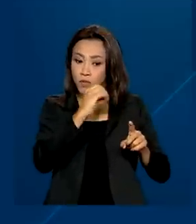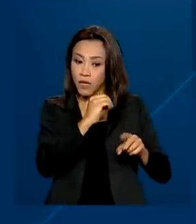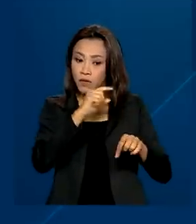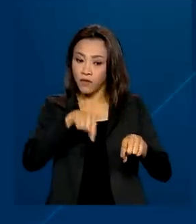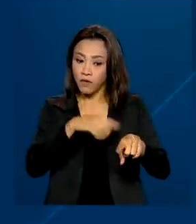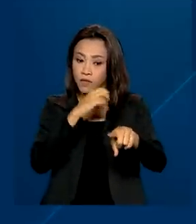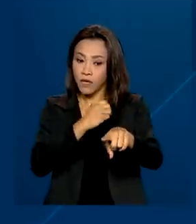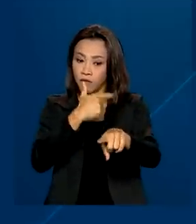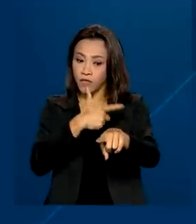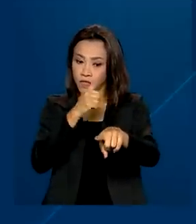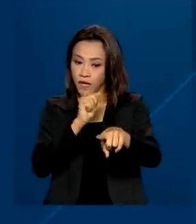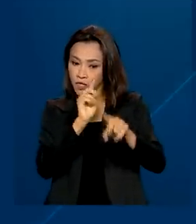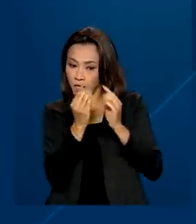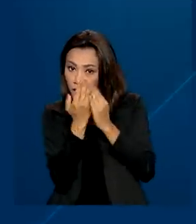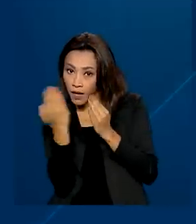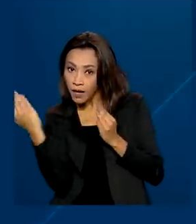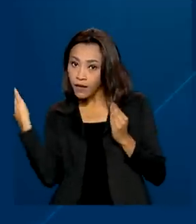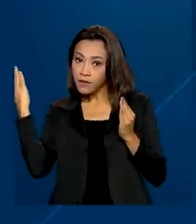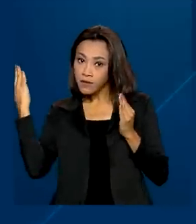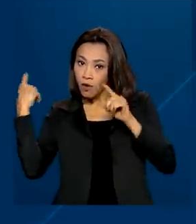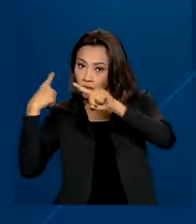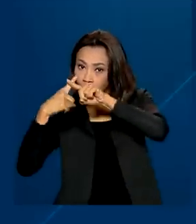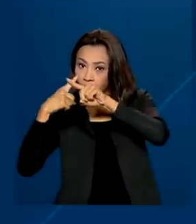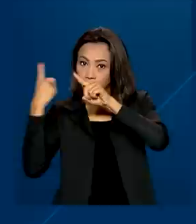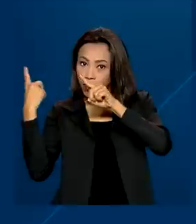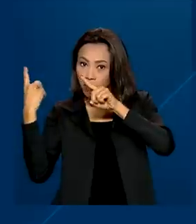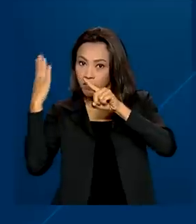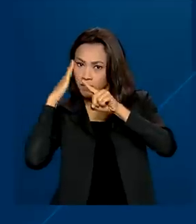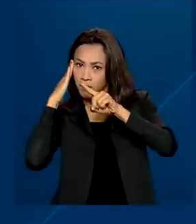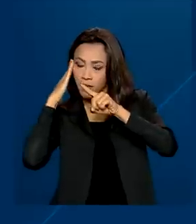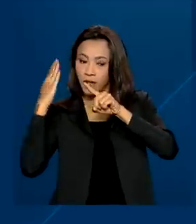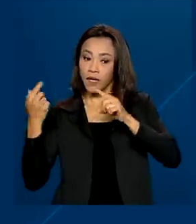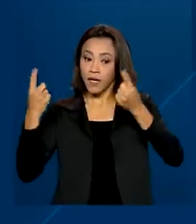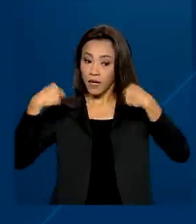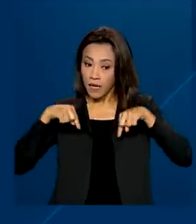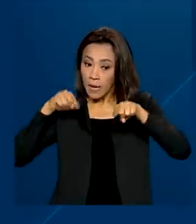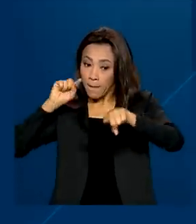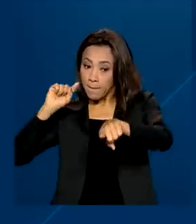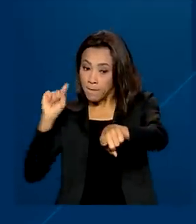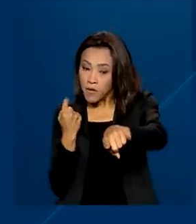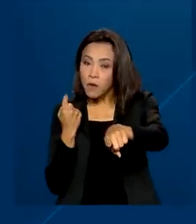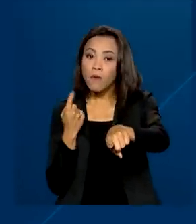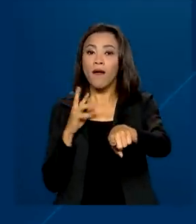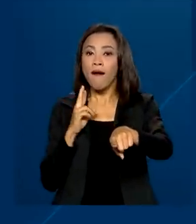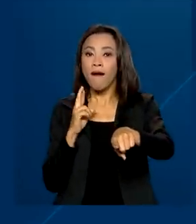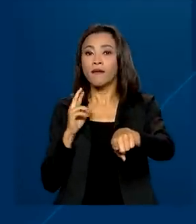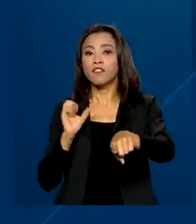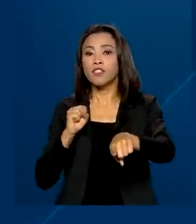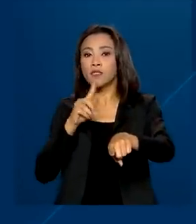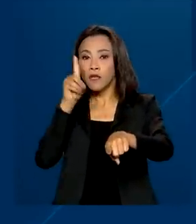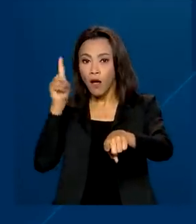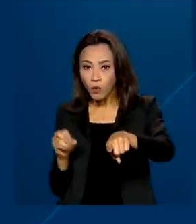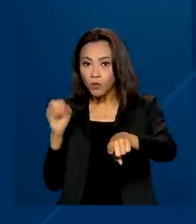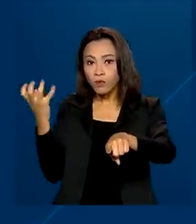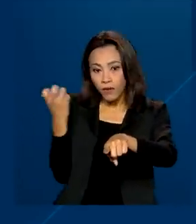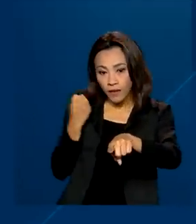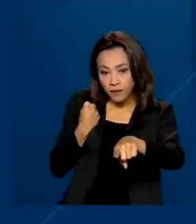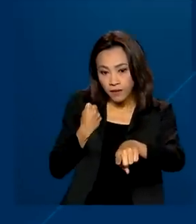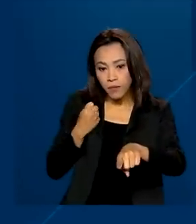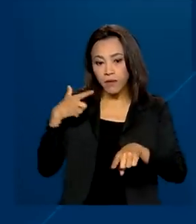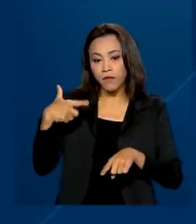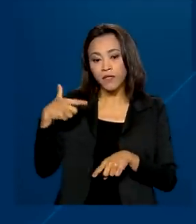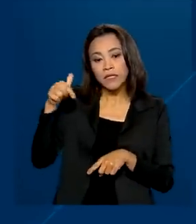0,027 4876 um na prática a cada mil reais de saldo o trabalhador receberá